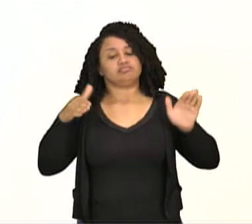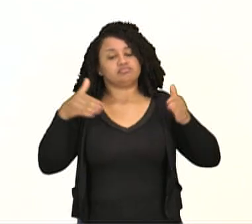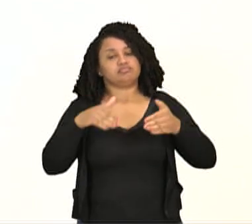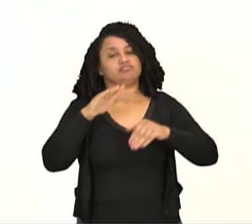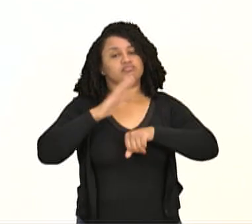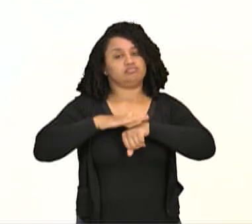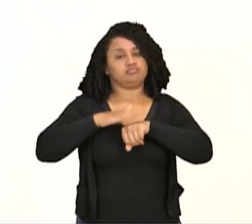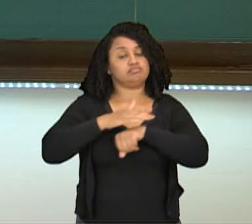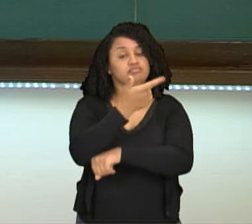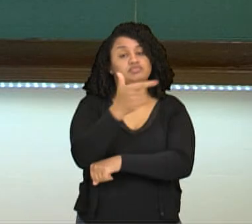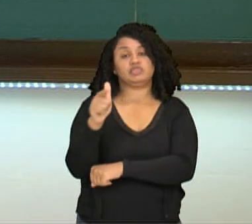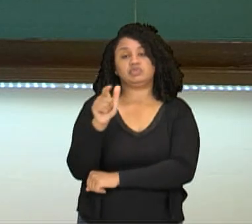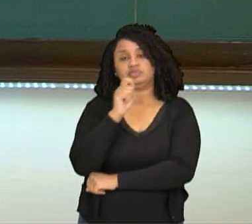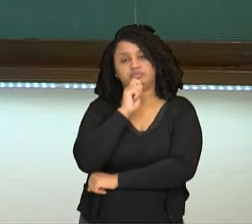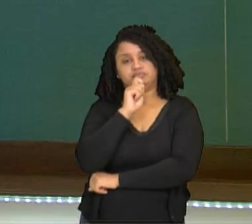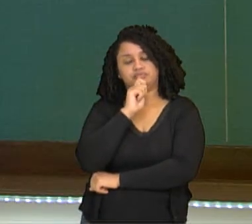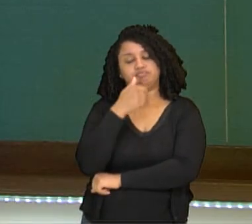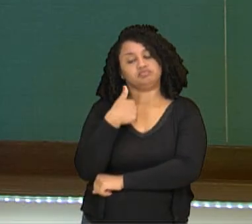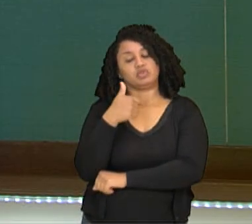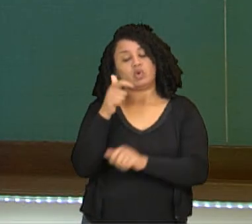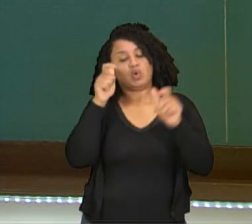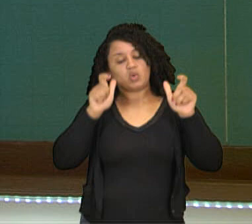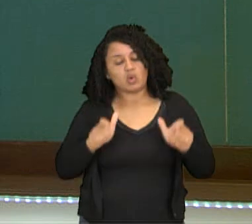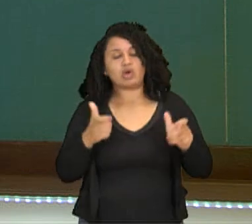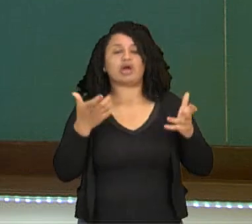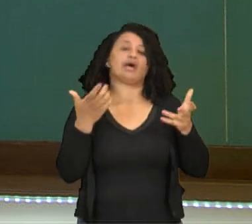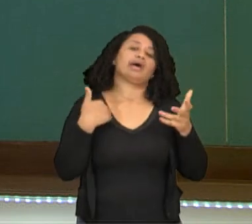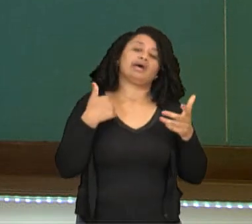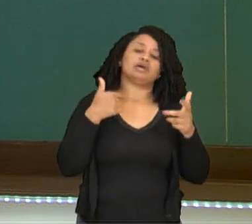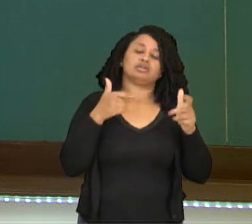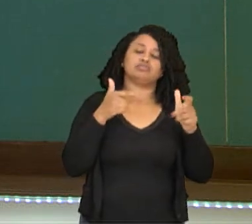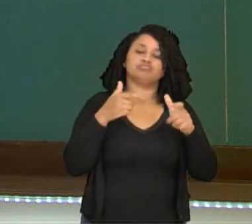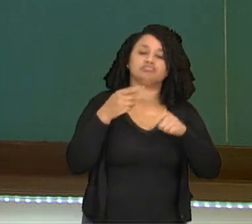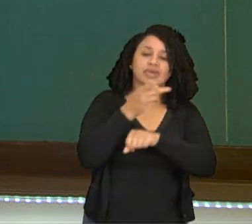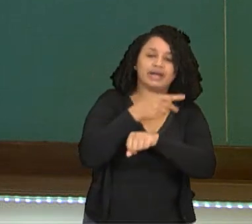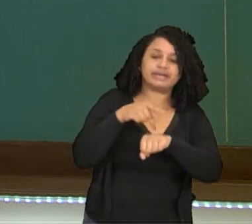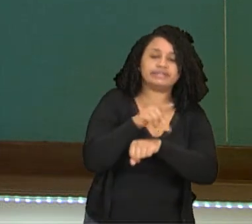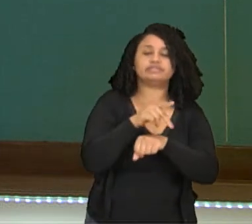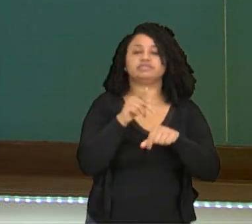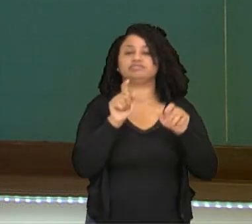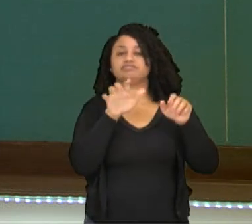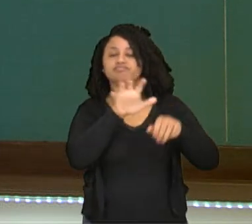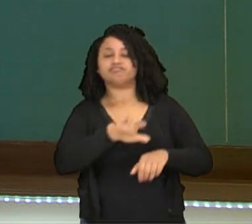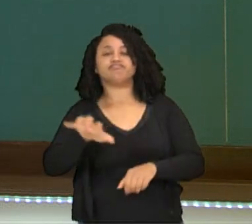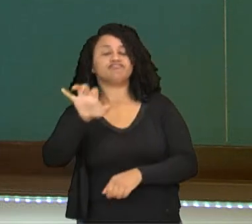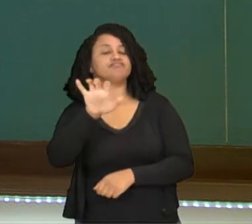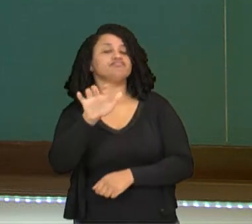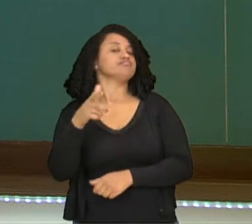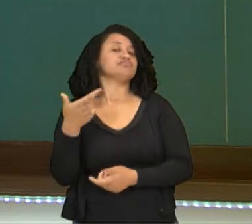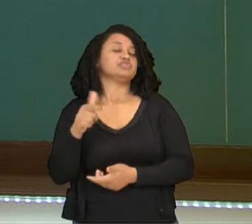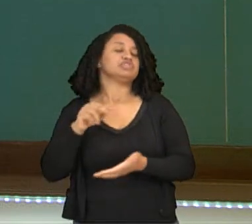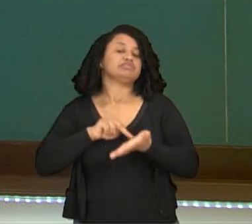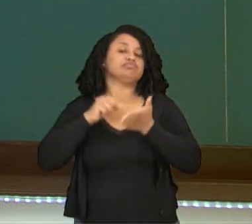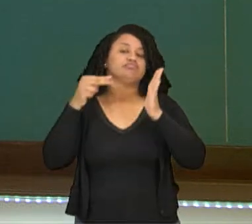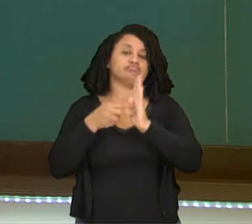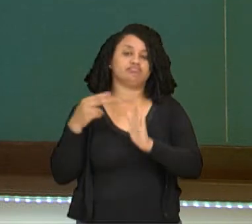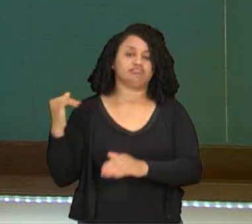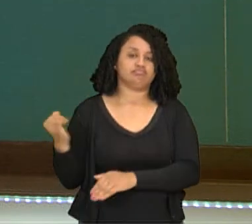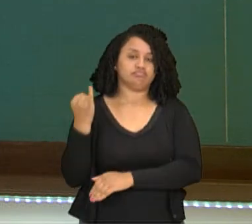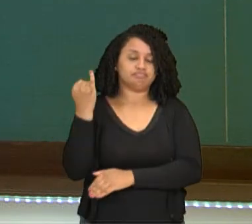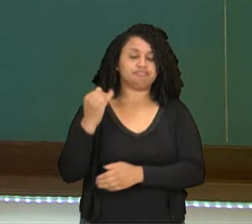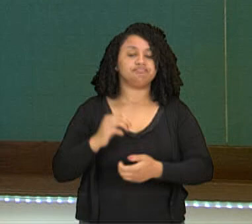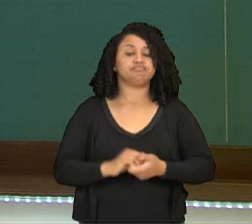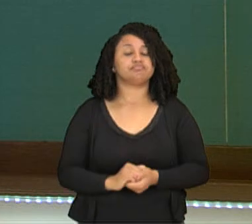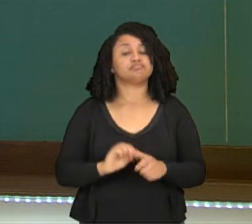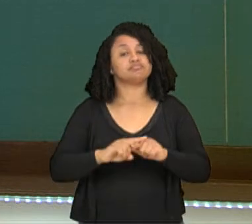não existia. Então pertencer a um local, a um território, a uma região não tinha um grande significado.